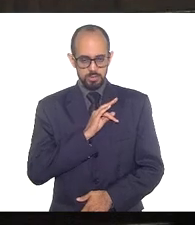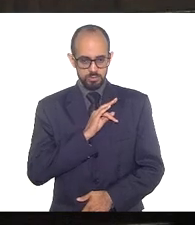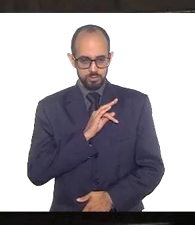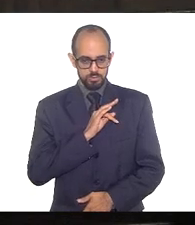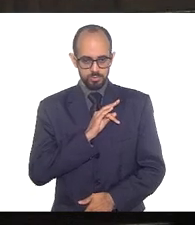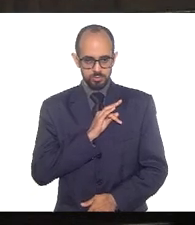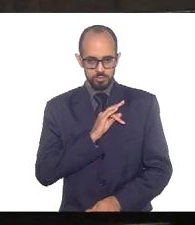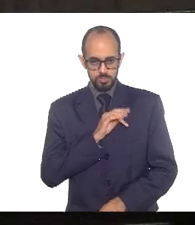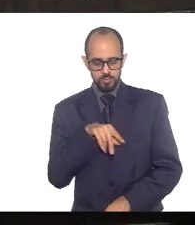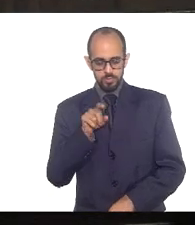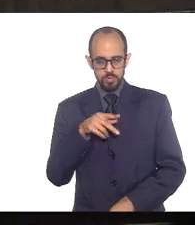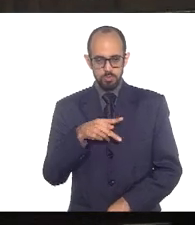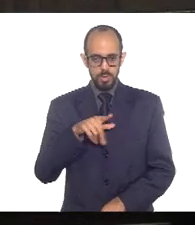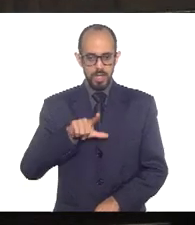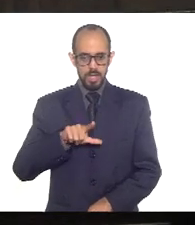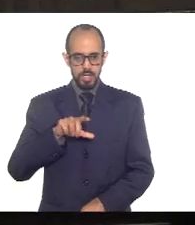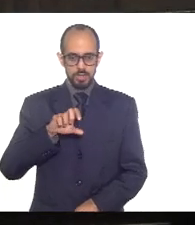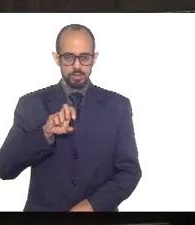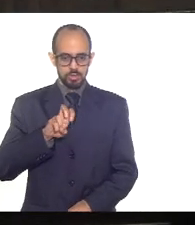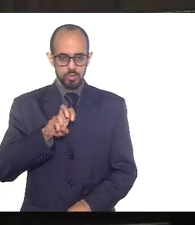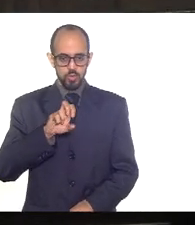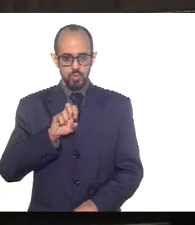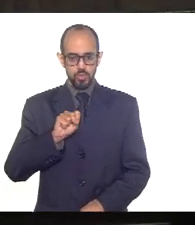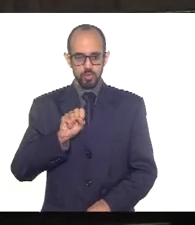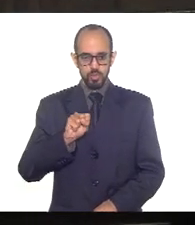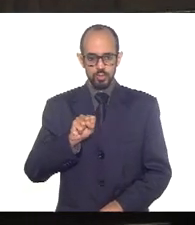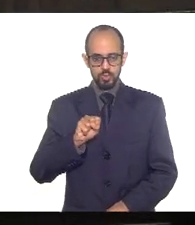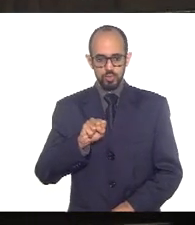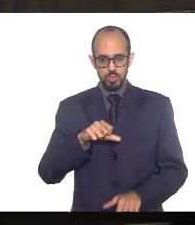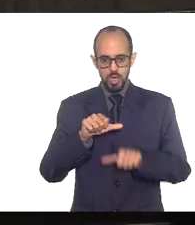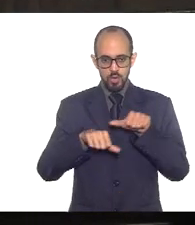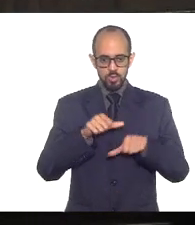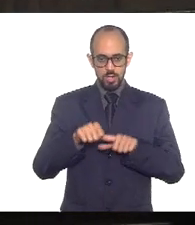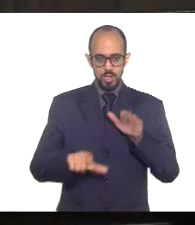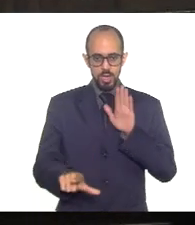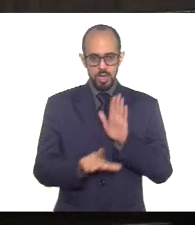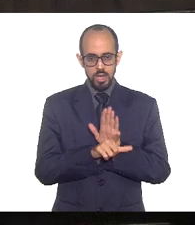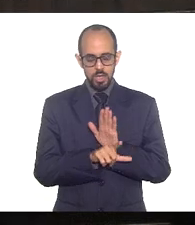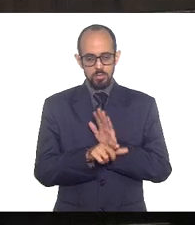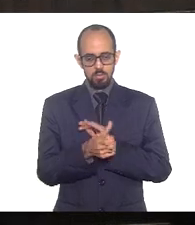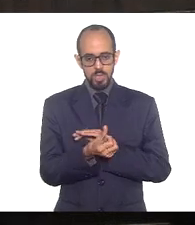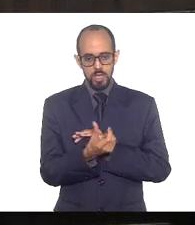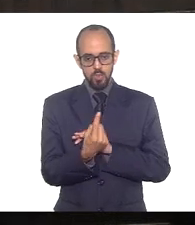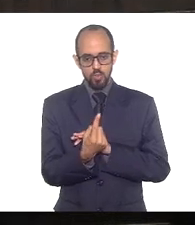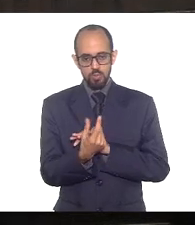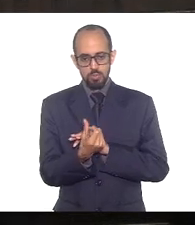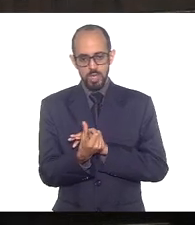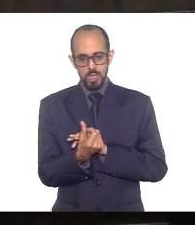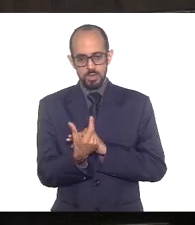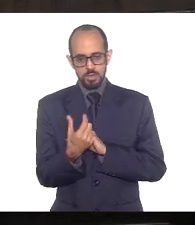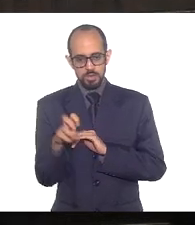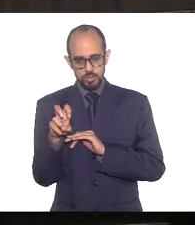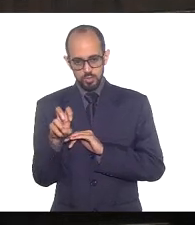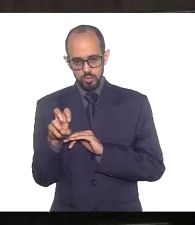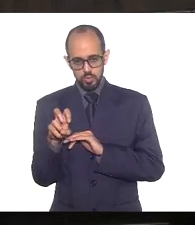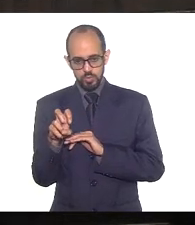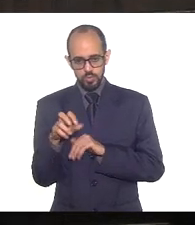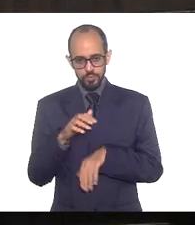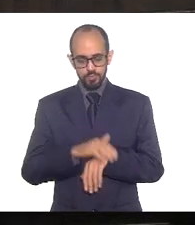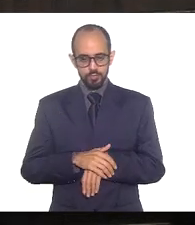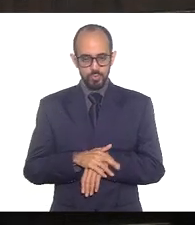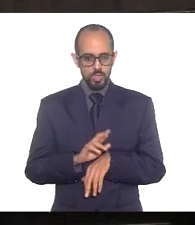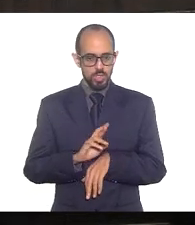outra trajeto 588 que altera lei ver a 165 e que não é